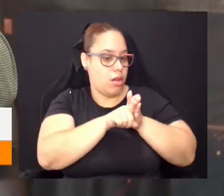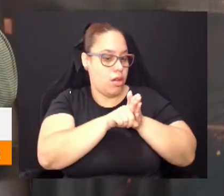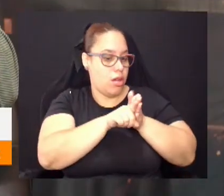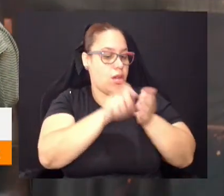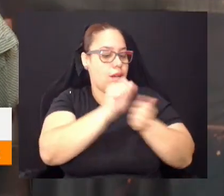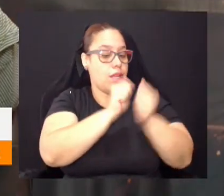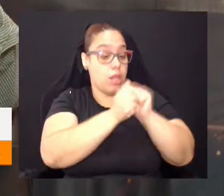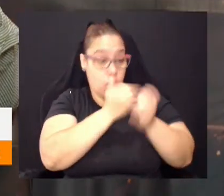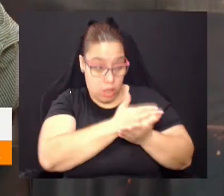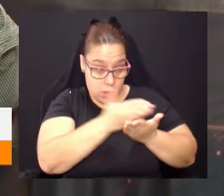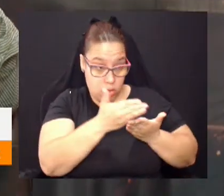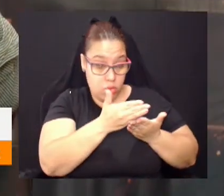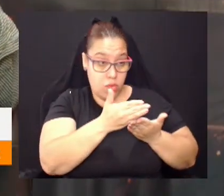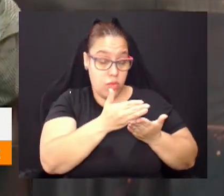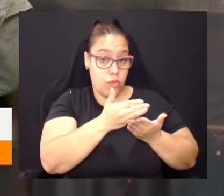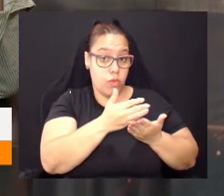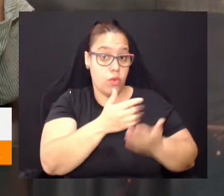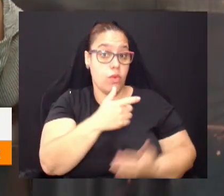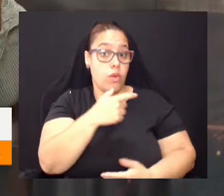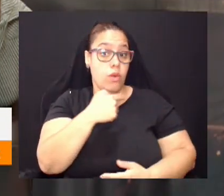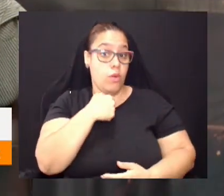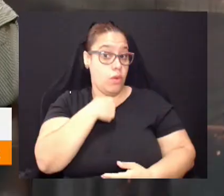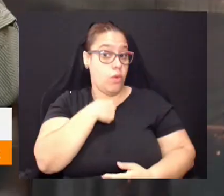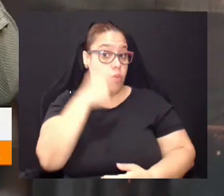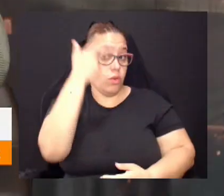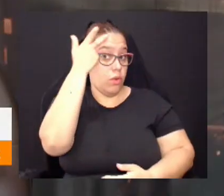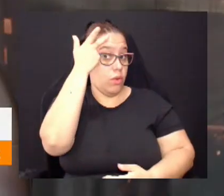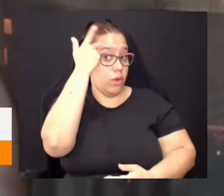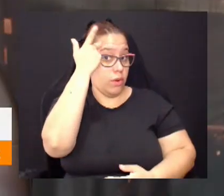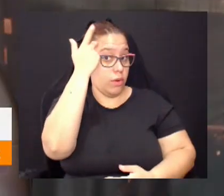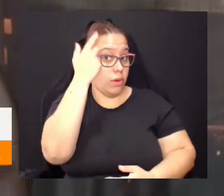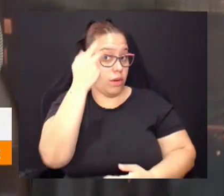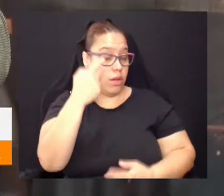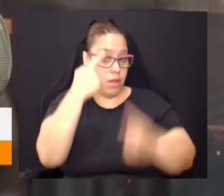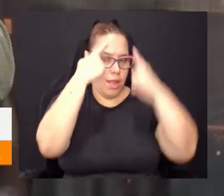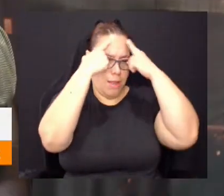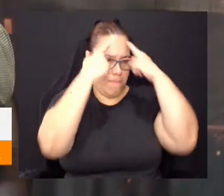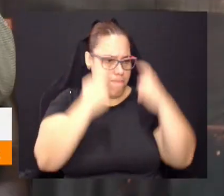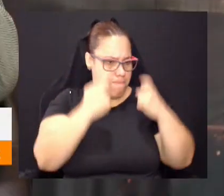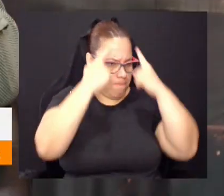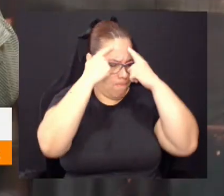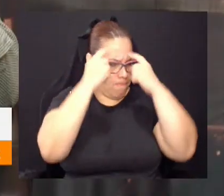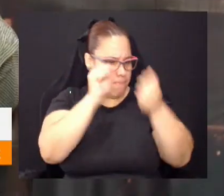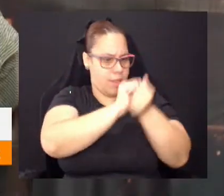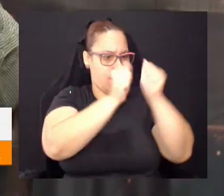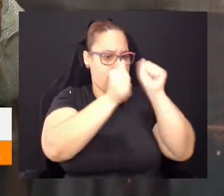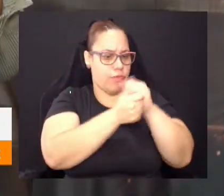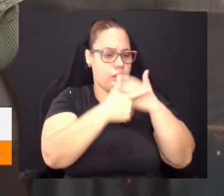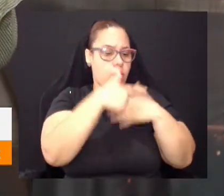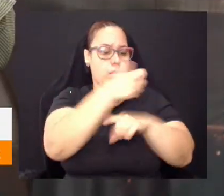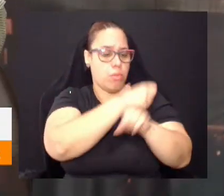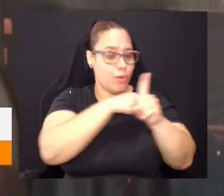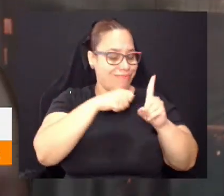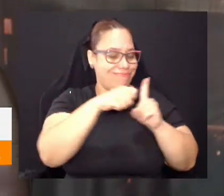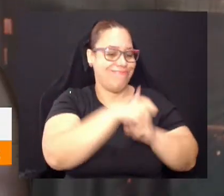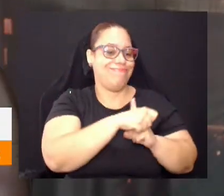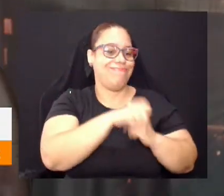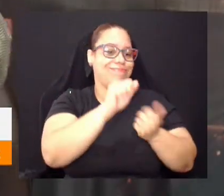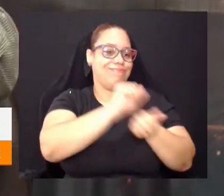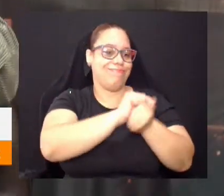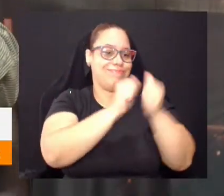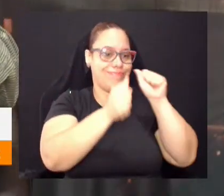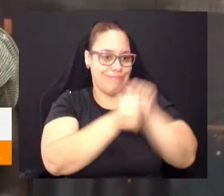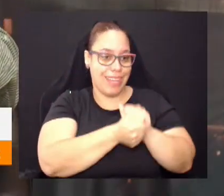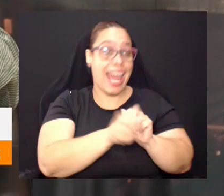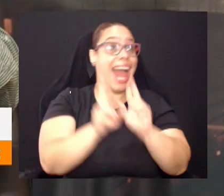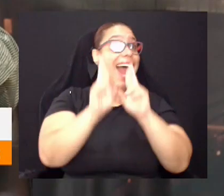Sim, é muito comum que as pessoas se violentem para caber no papel social, para caber na expectativa do outro,